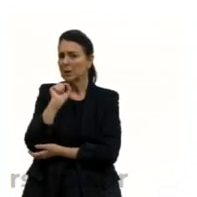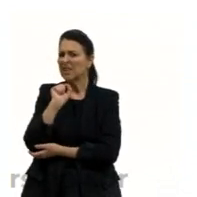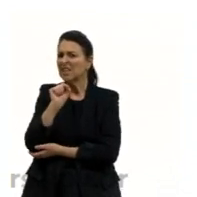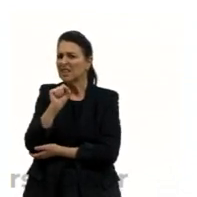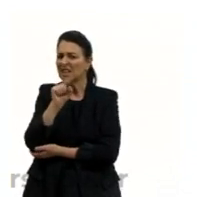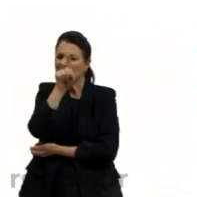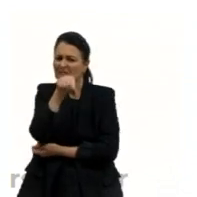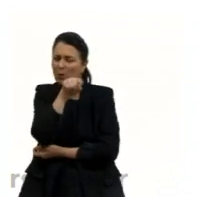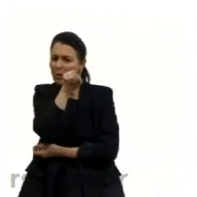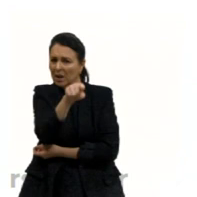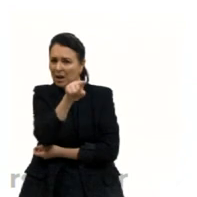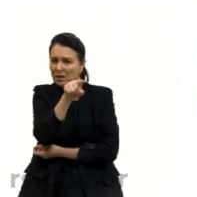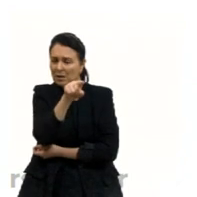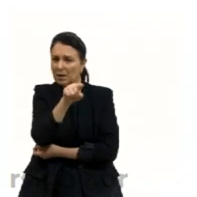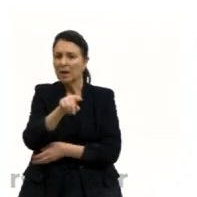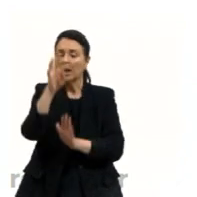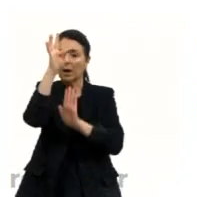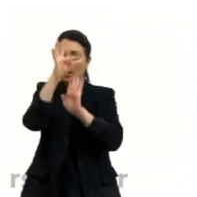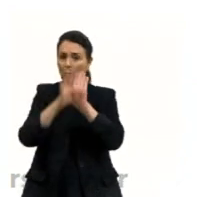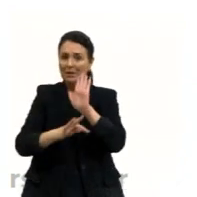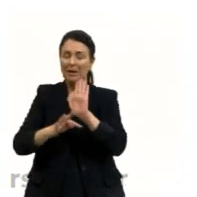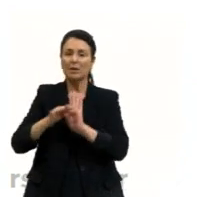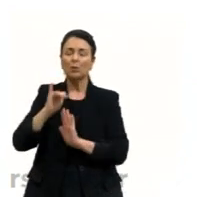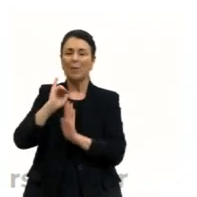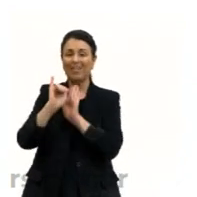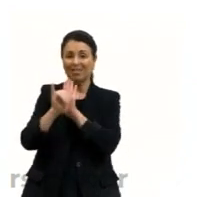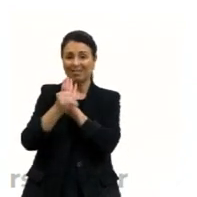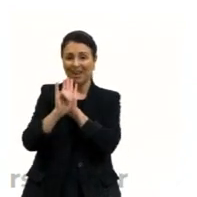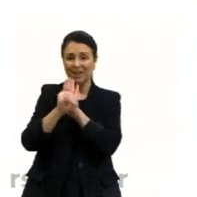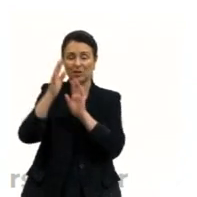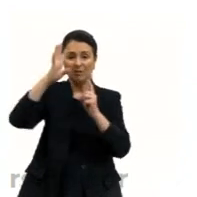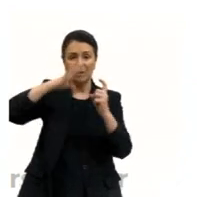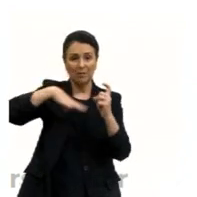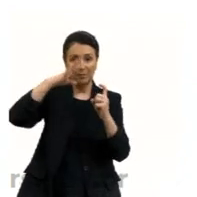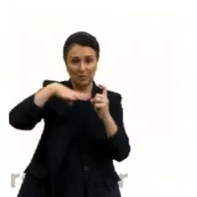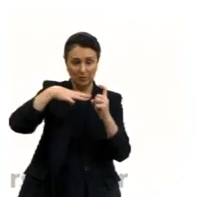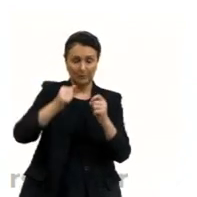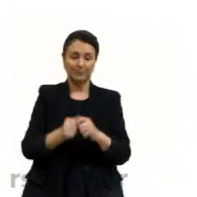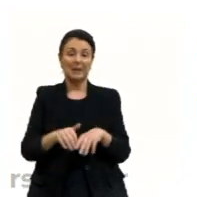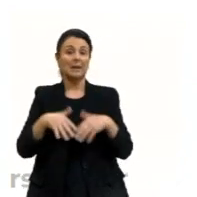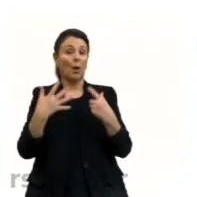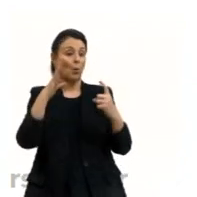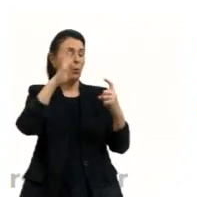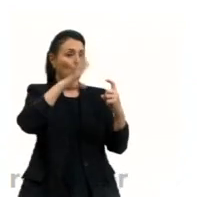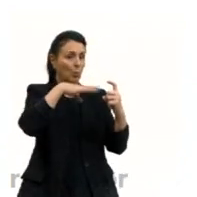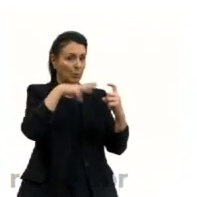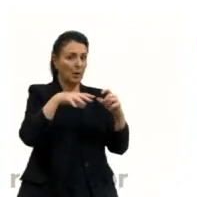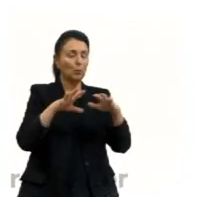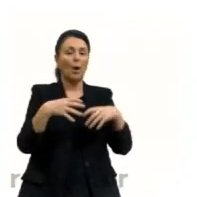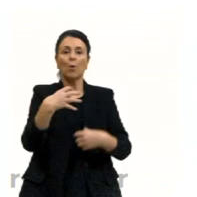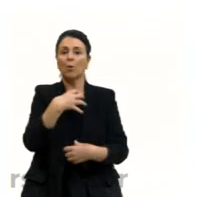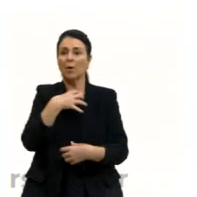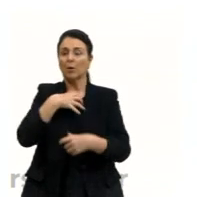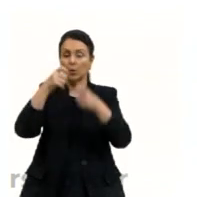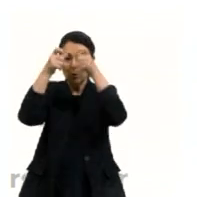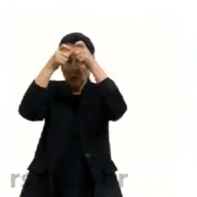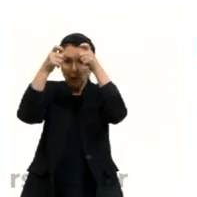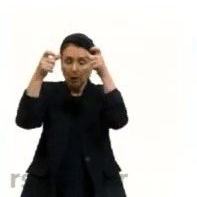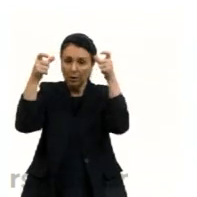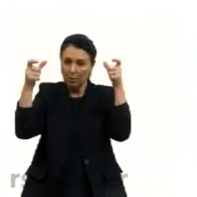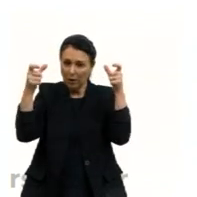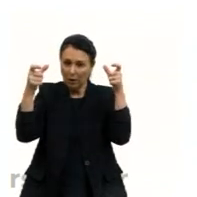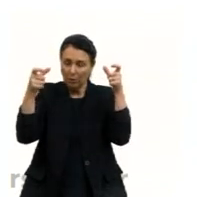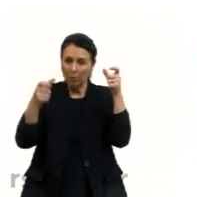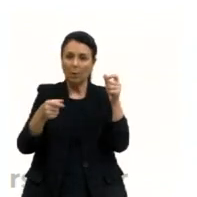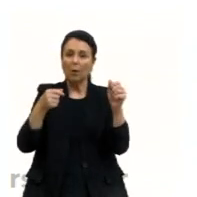o texto acima é parte de uma narrativa mítica considerando que o mito pode ser uma forma de conhecimento